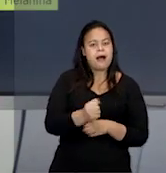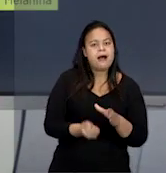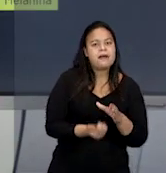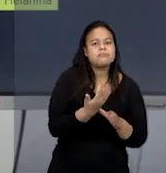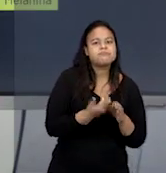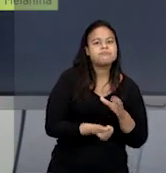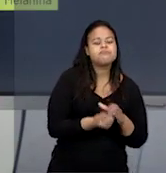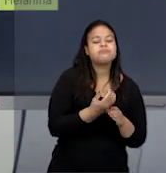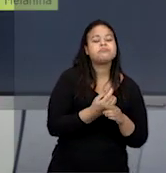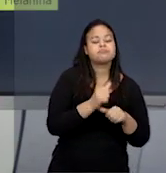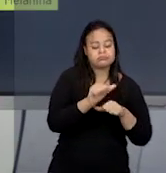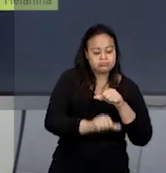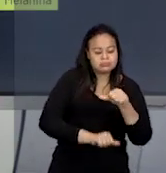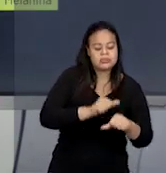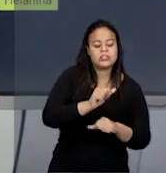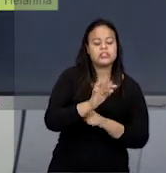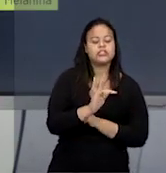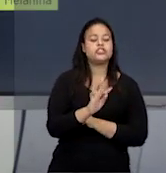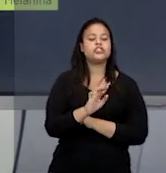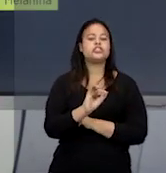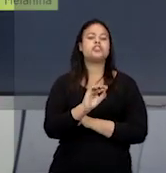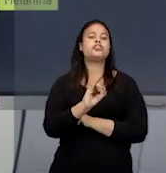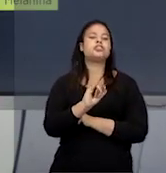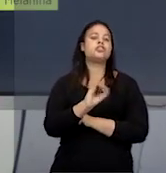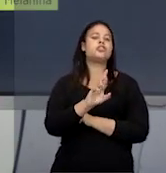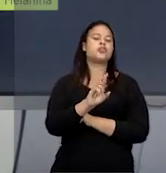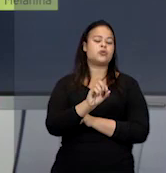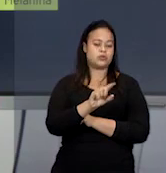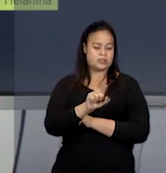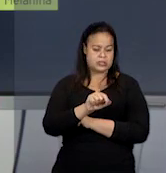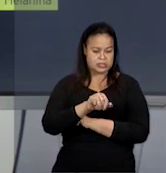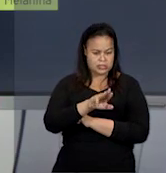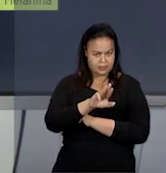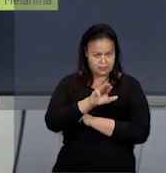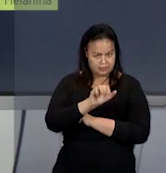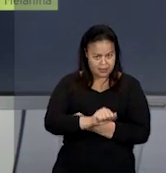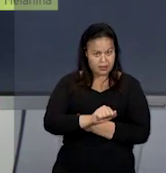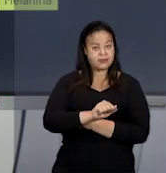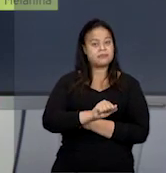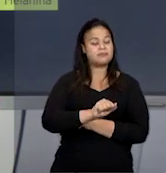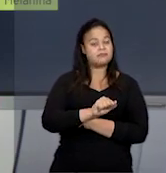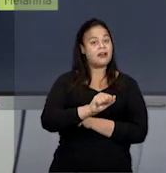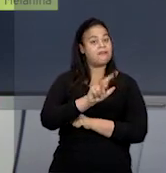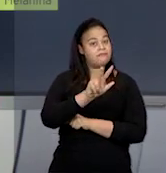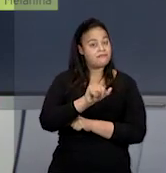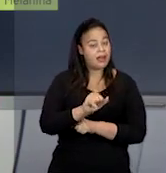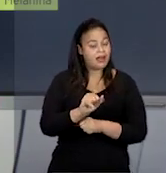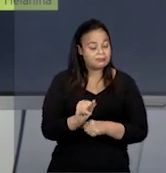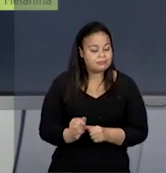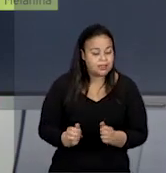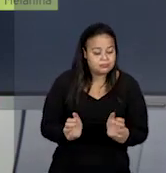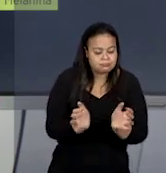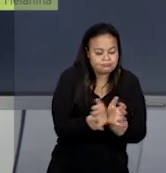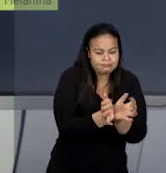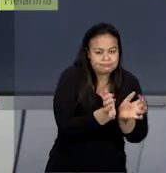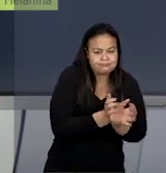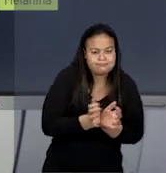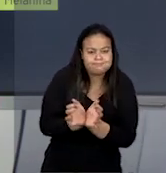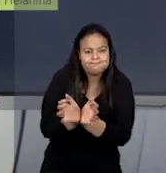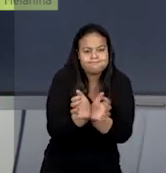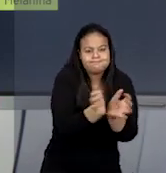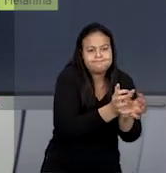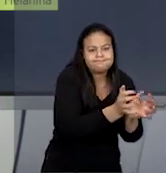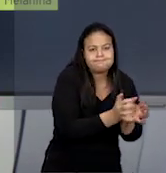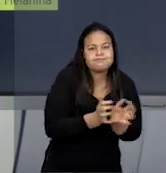a tirosina, sintetizar a tirosina. A tirosina, então, vai sintetizar a dopa